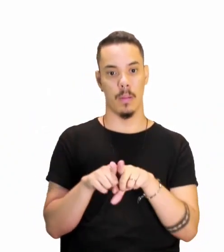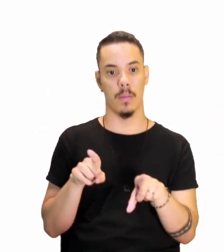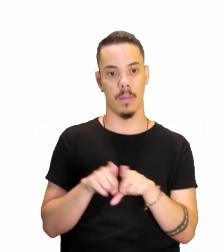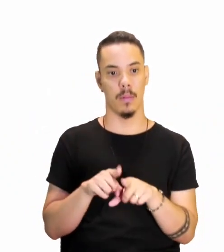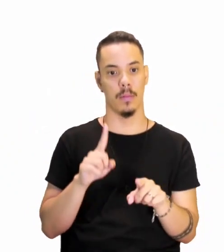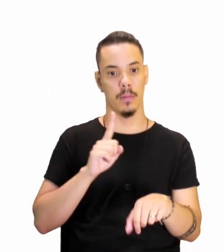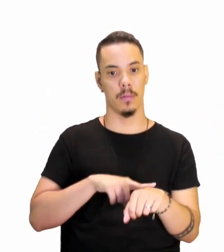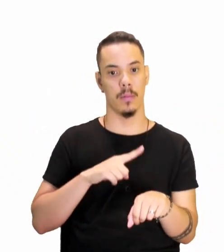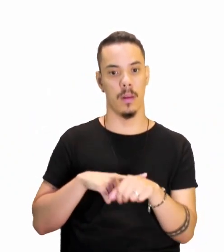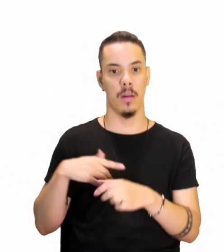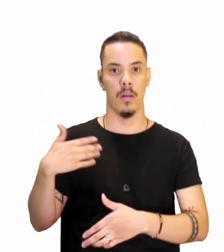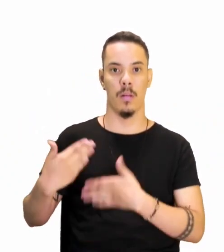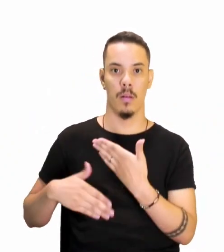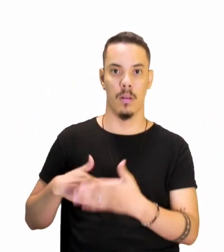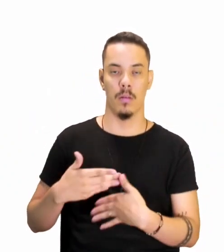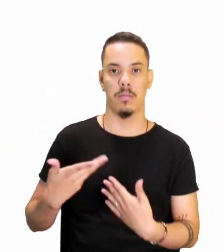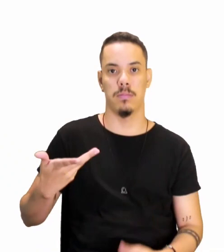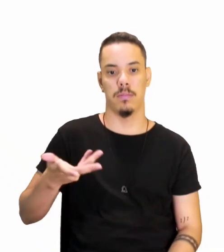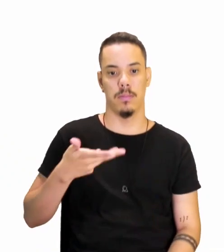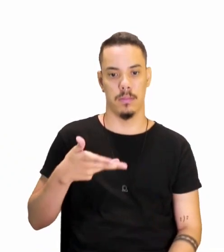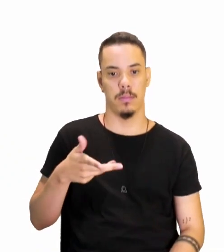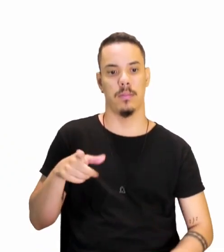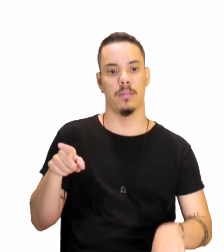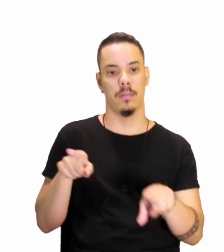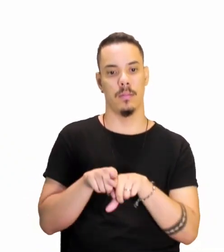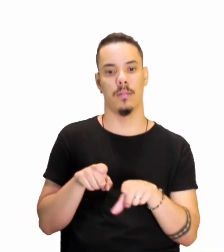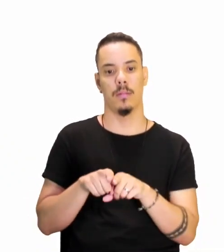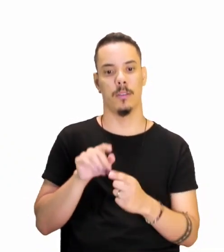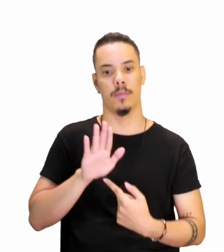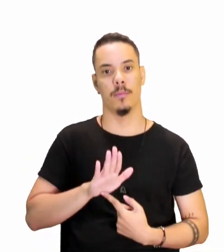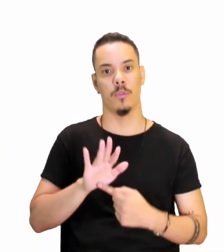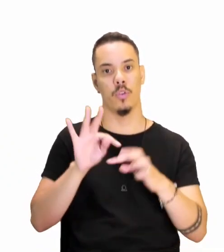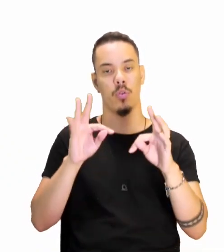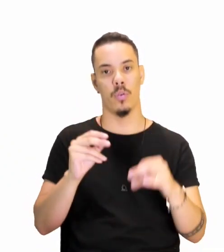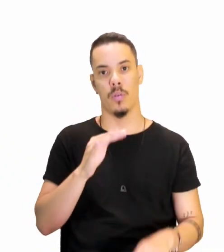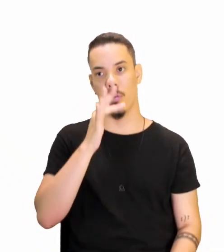trata a toda ligeireza e imprime